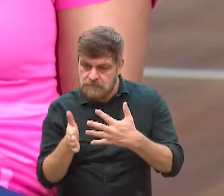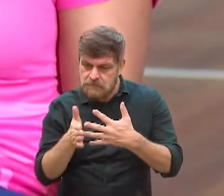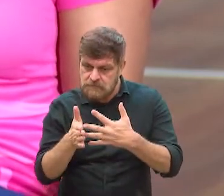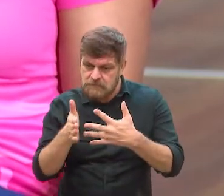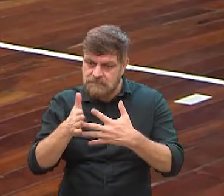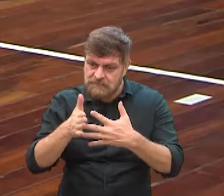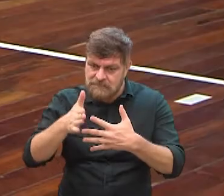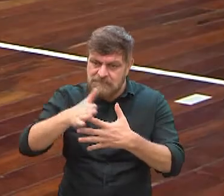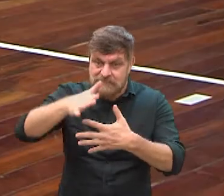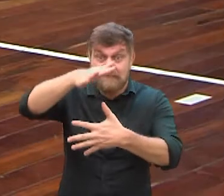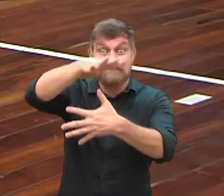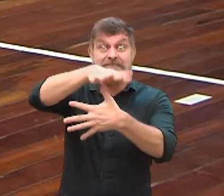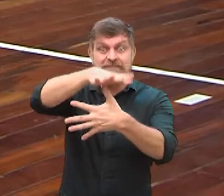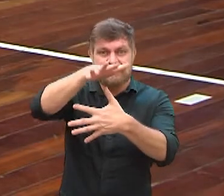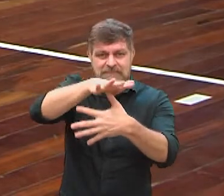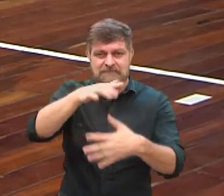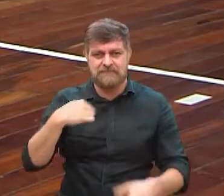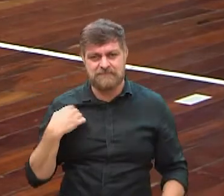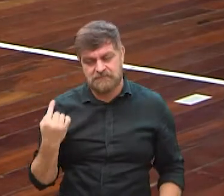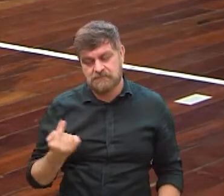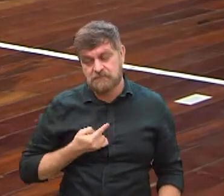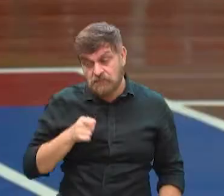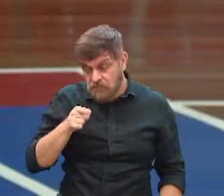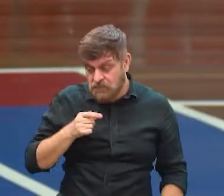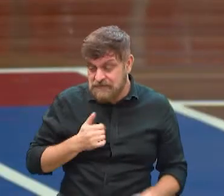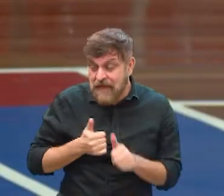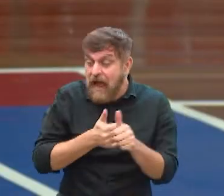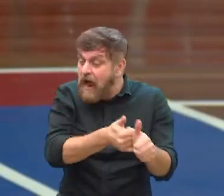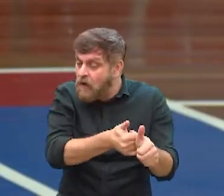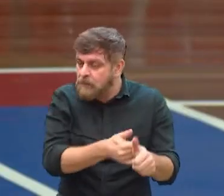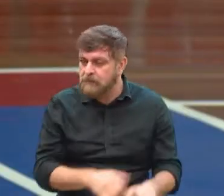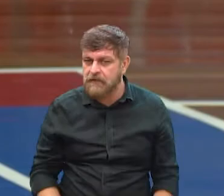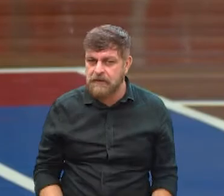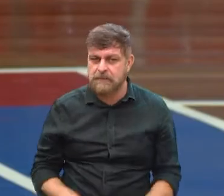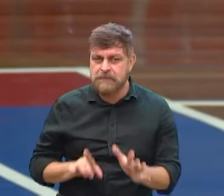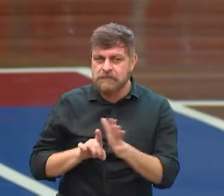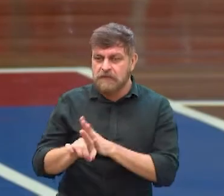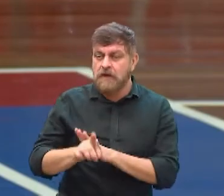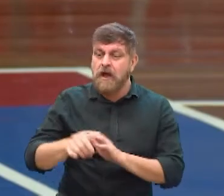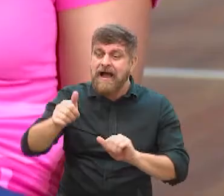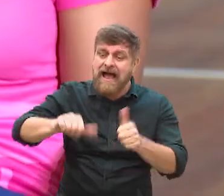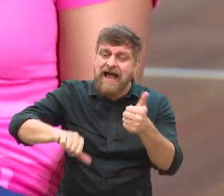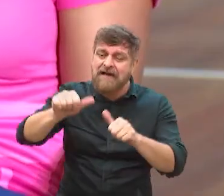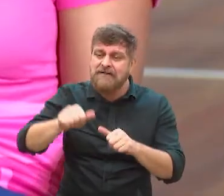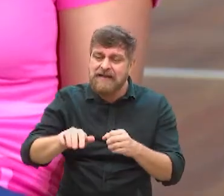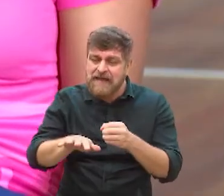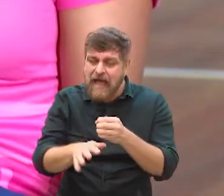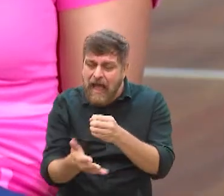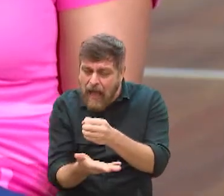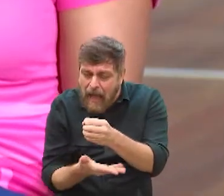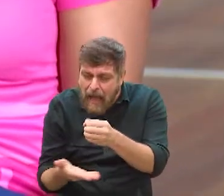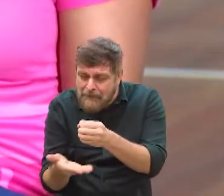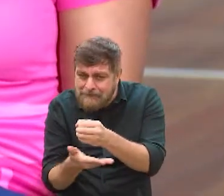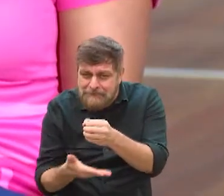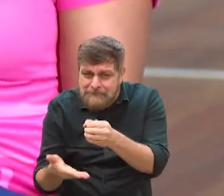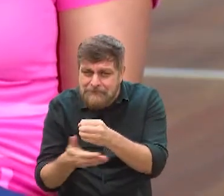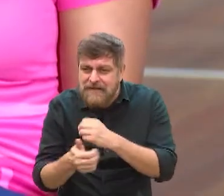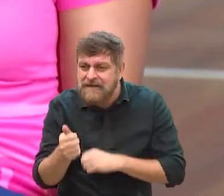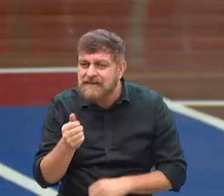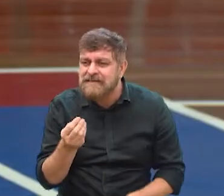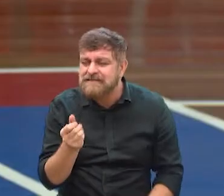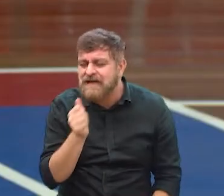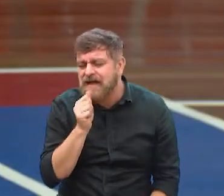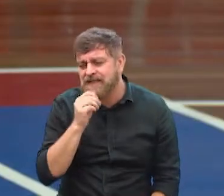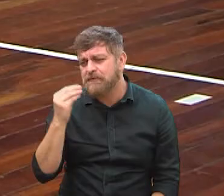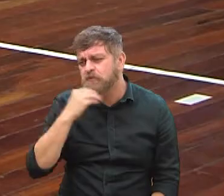aumentando. Pelo que você acompanha, né? Como é que você analisa a categoria de base? Está muito aquém ainda do que